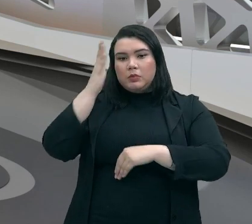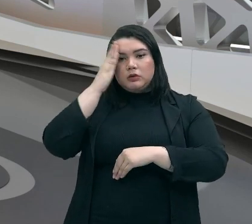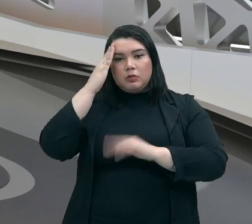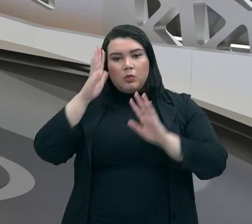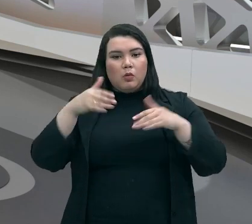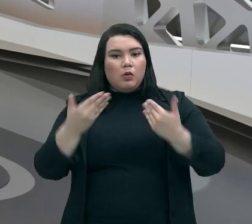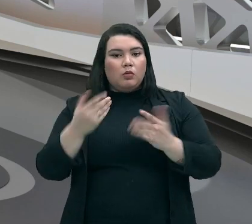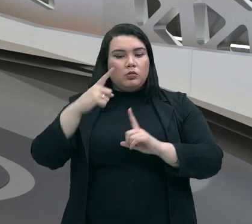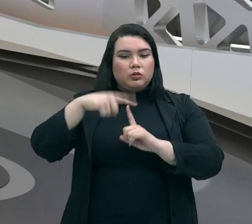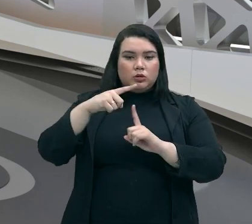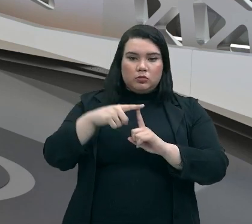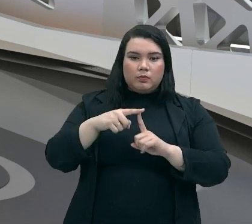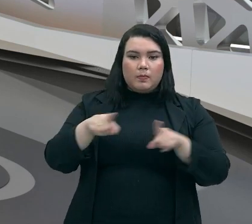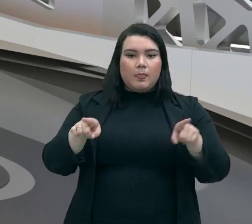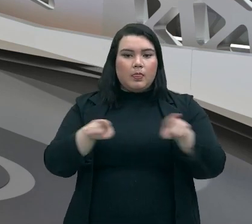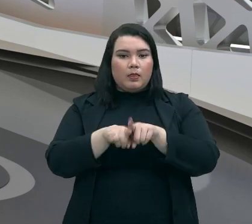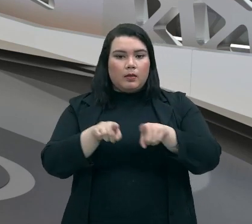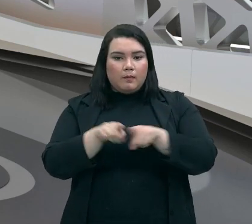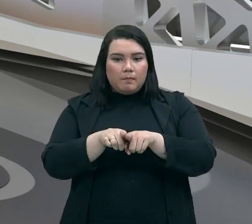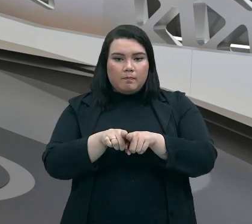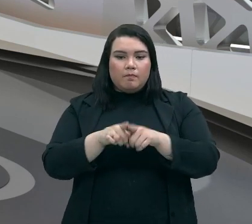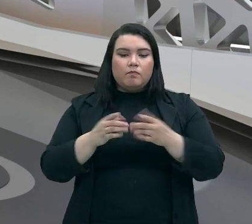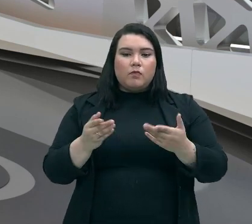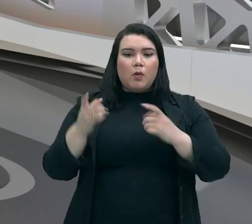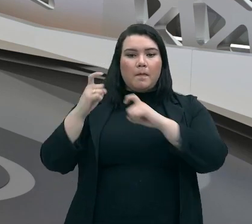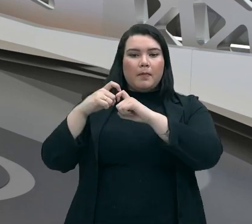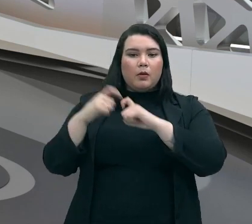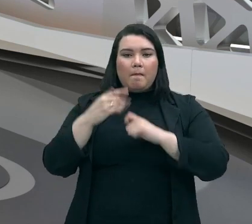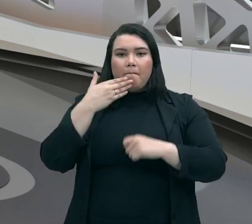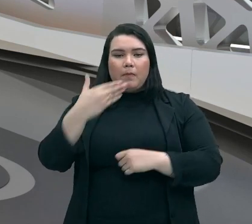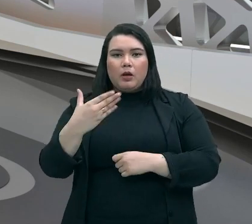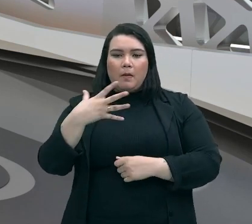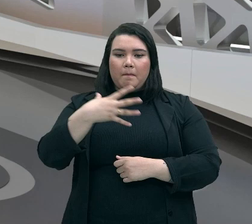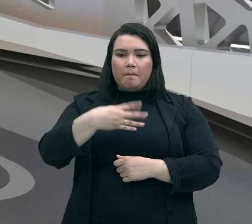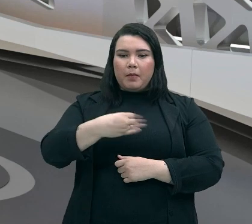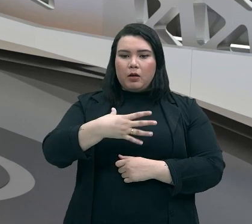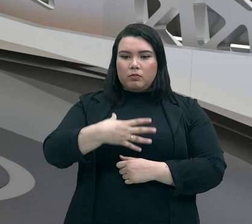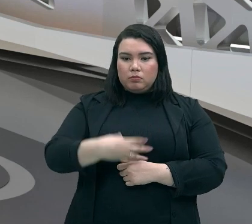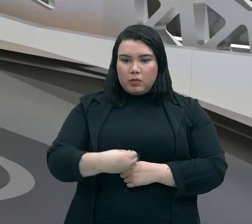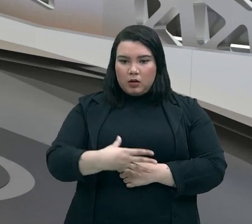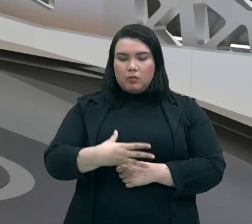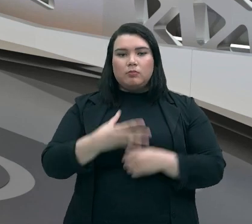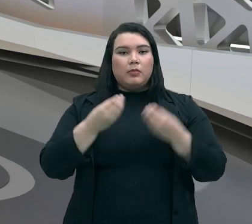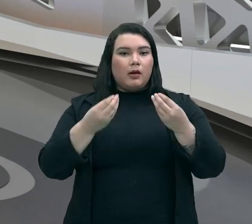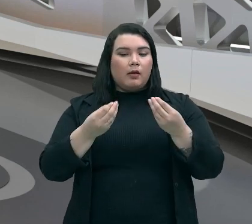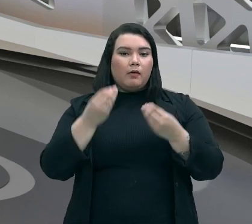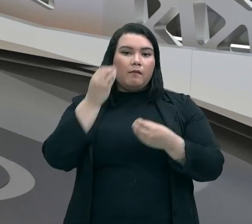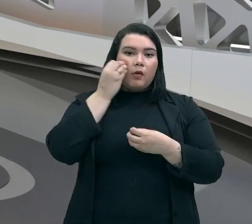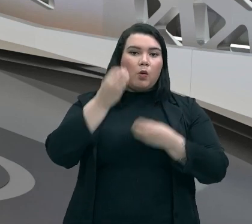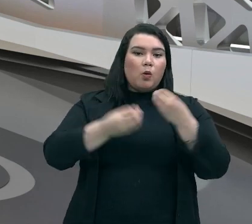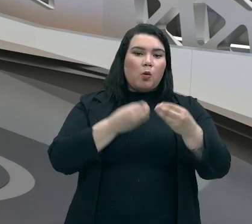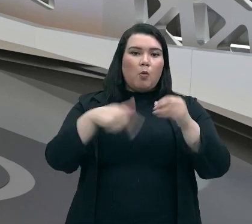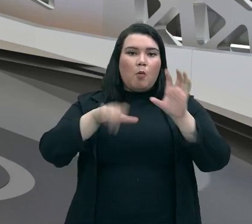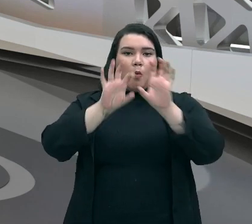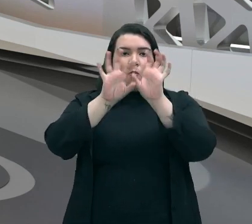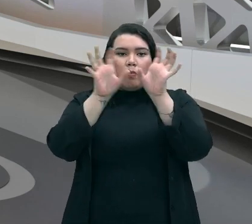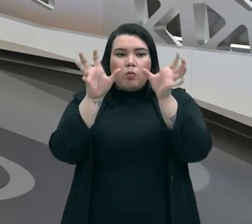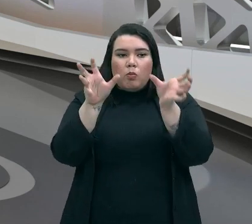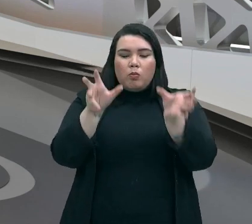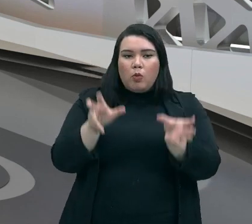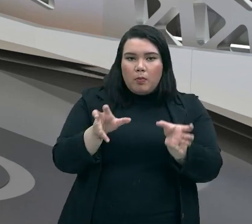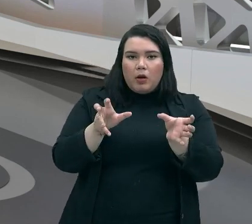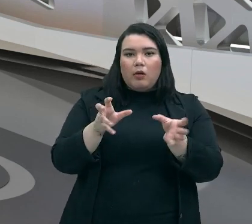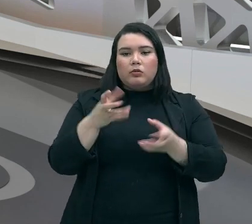tipo. E também fazendo, normalmente os médicos pedem um raio-x para ver as condições que o pulmão se encontra, para ver se existe